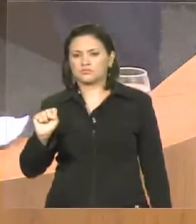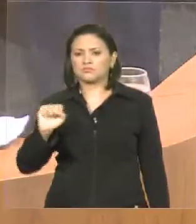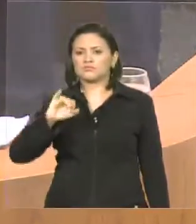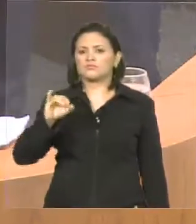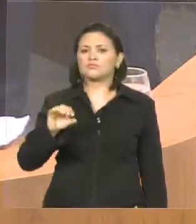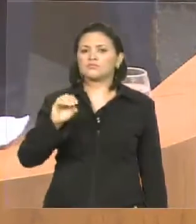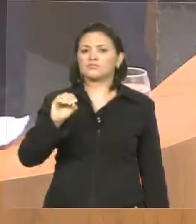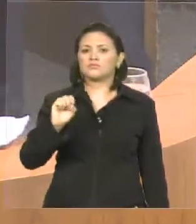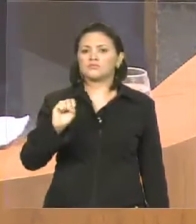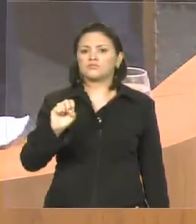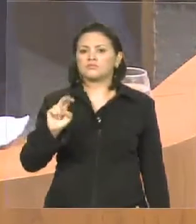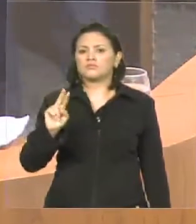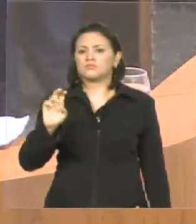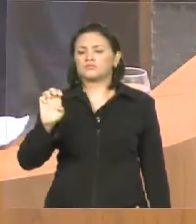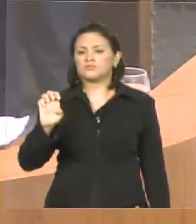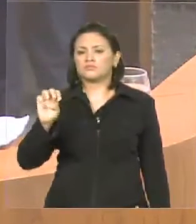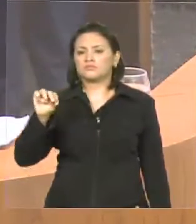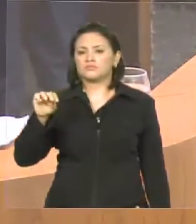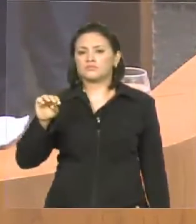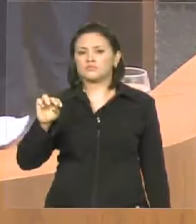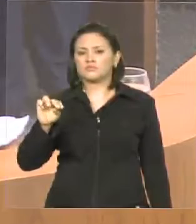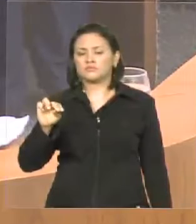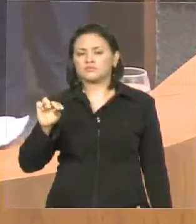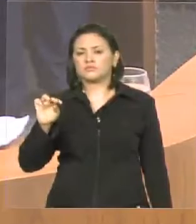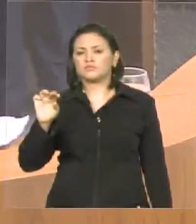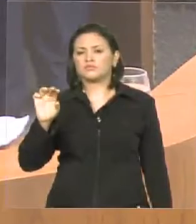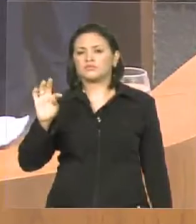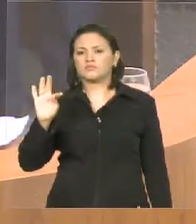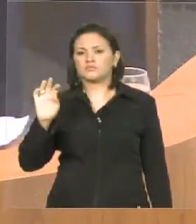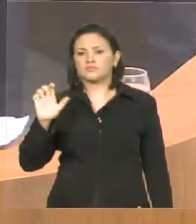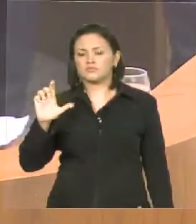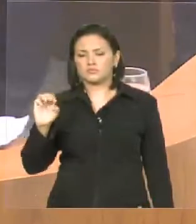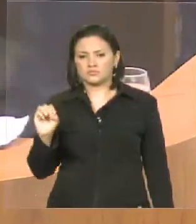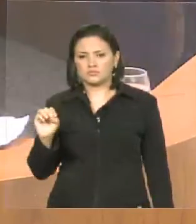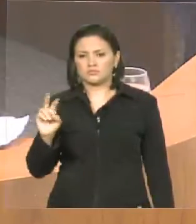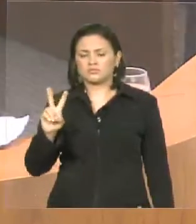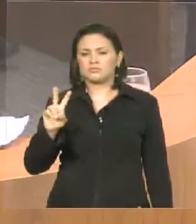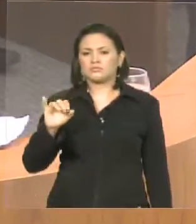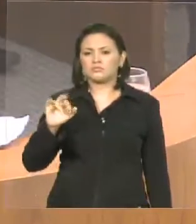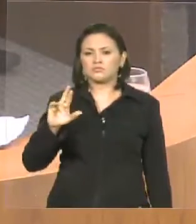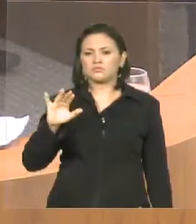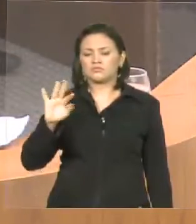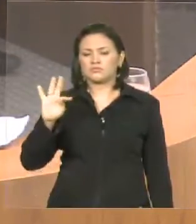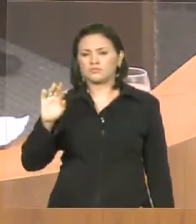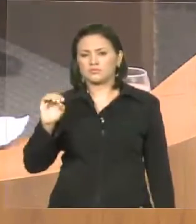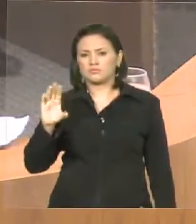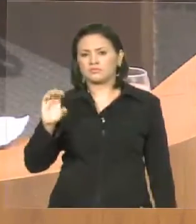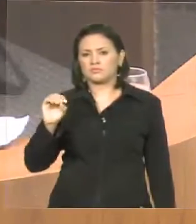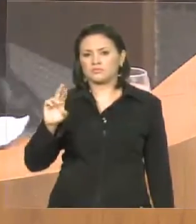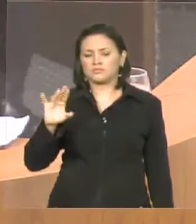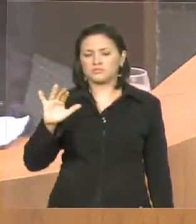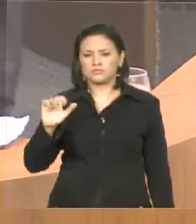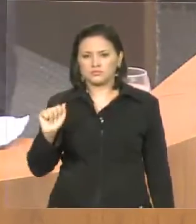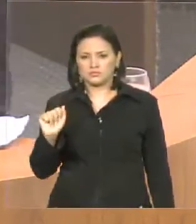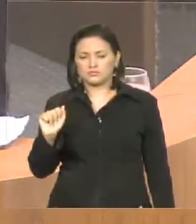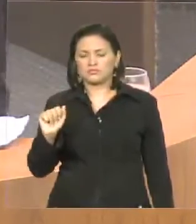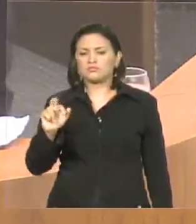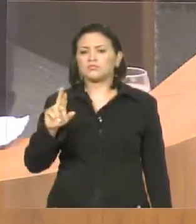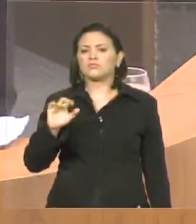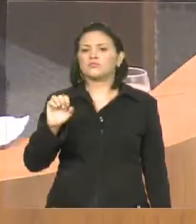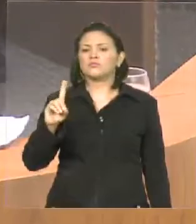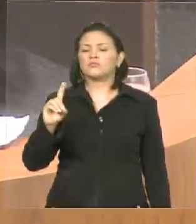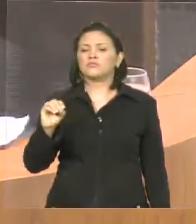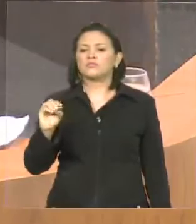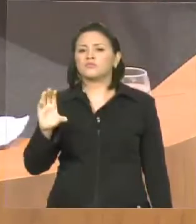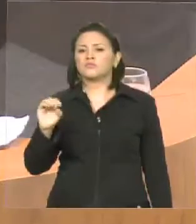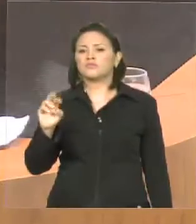grandes romancistas do nosso país. Viriato Correia, Raimundo Correia, autor das Pombas.